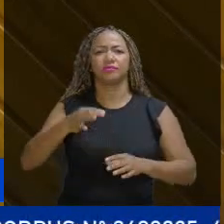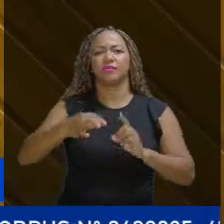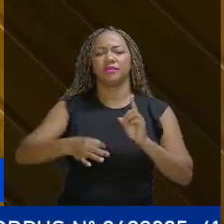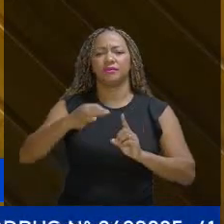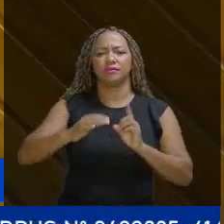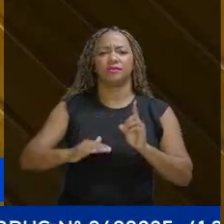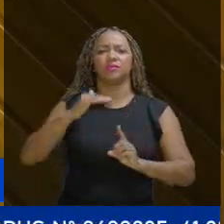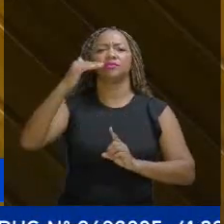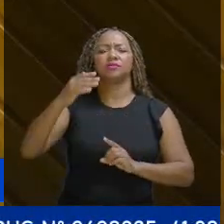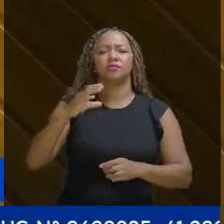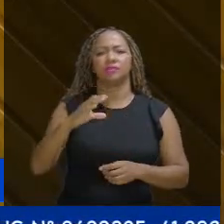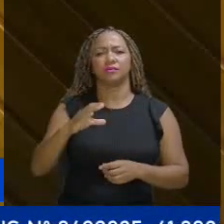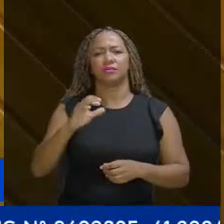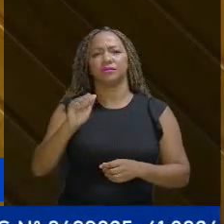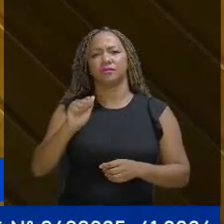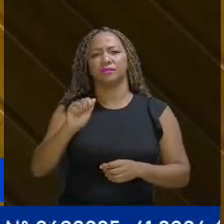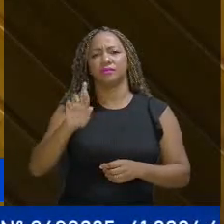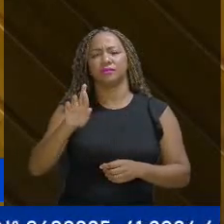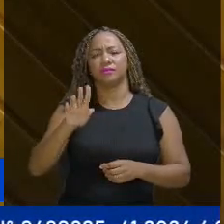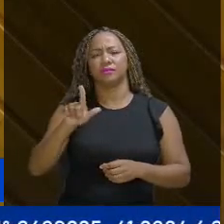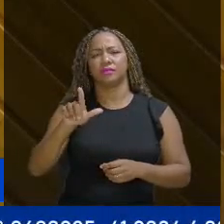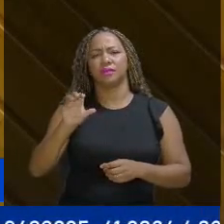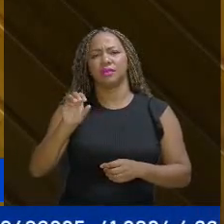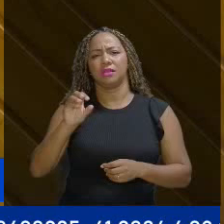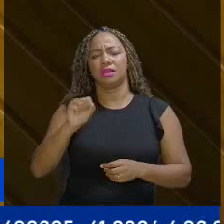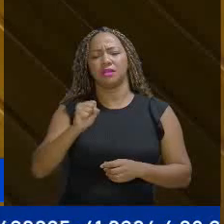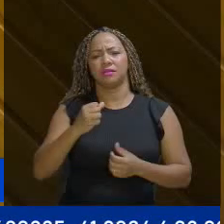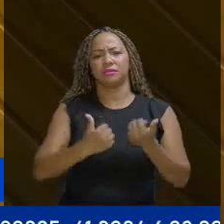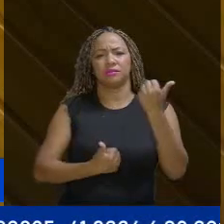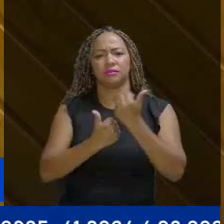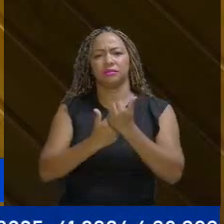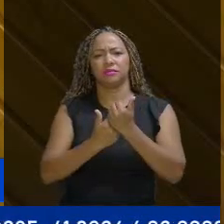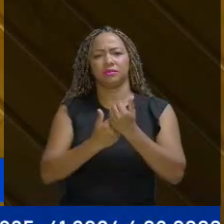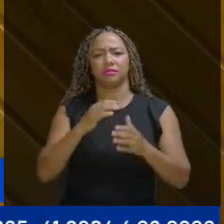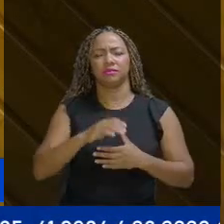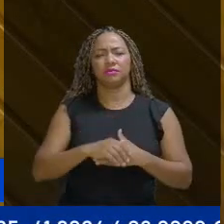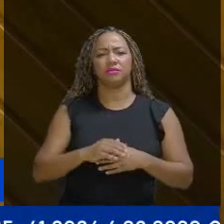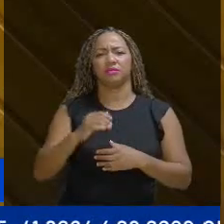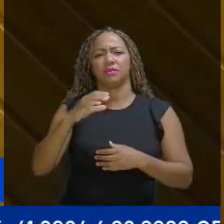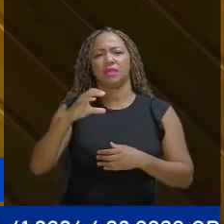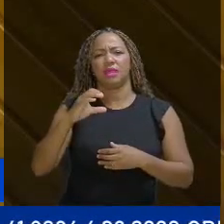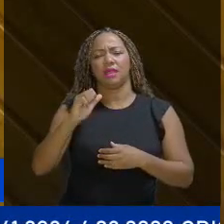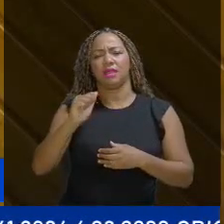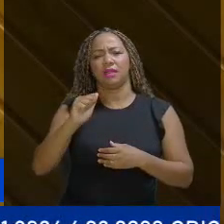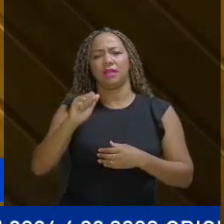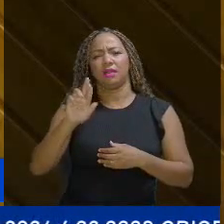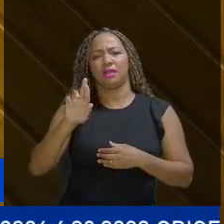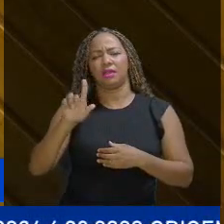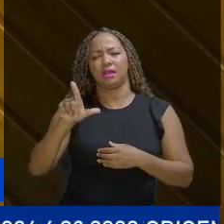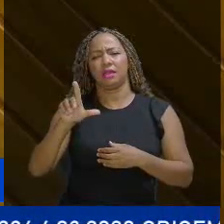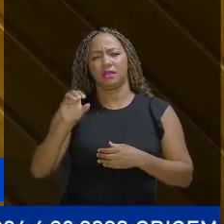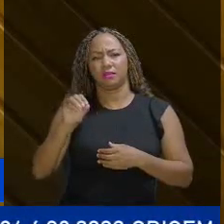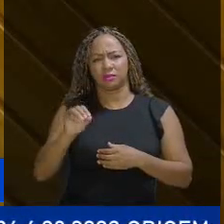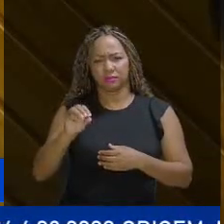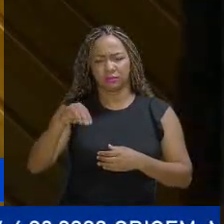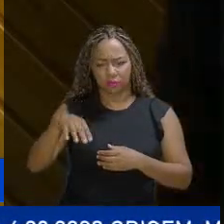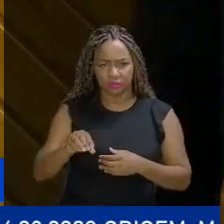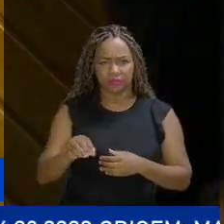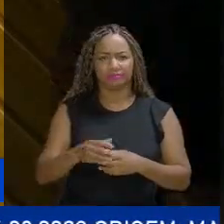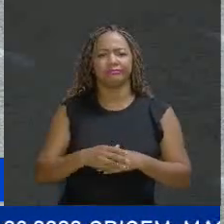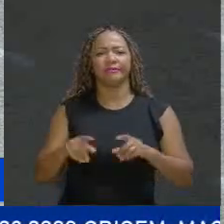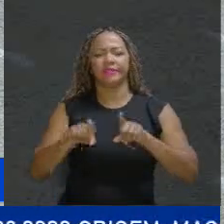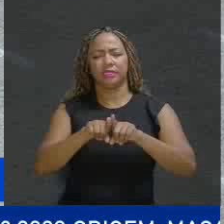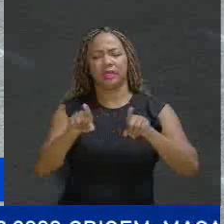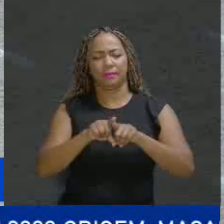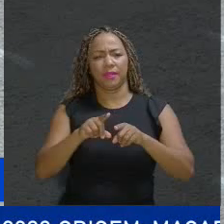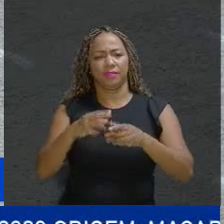desembargador Carlos Torque, que faz presidente neste momento, em substituição do desembargador Carmo Antônio, relator, quem também dirige meus